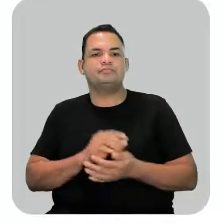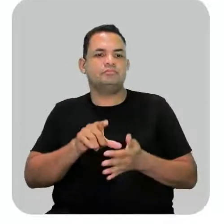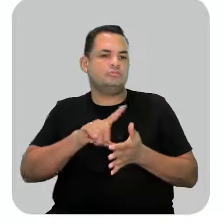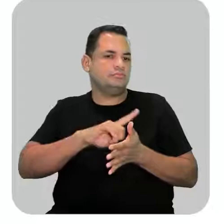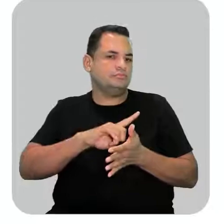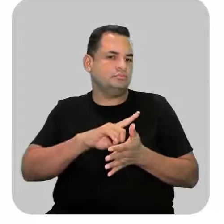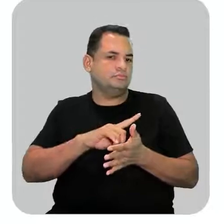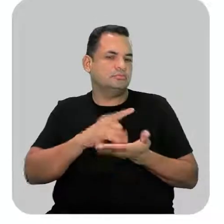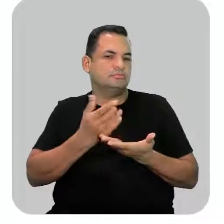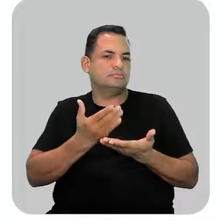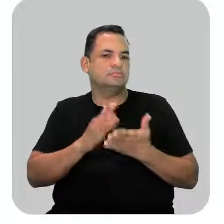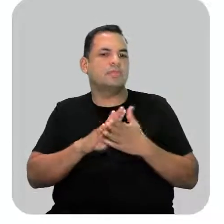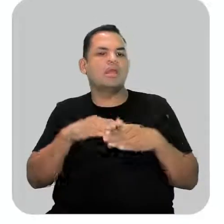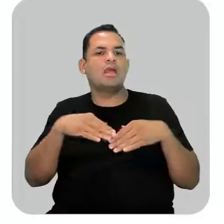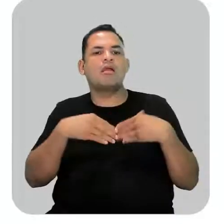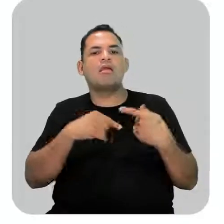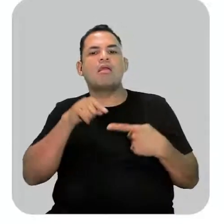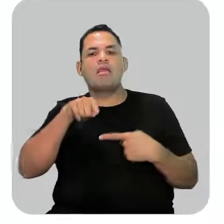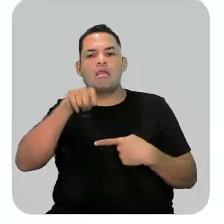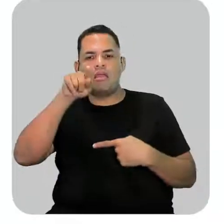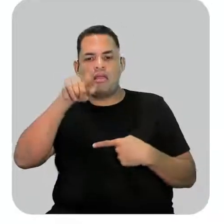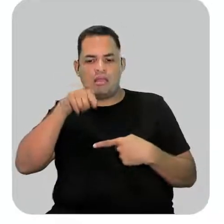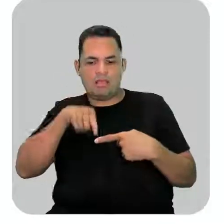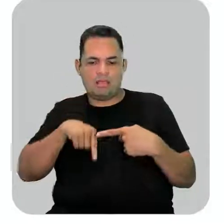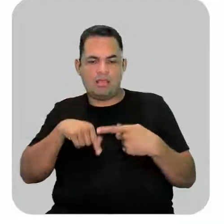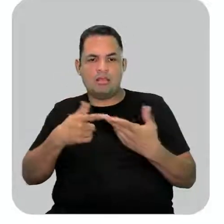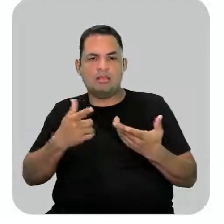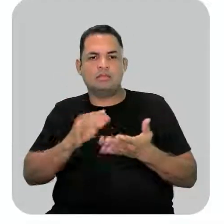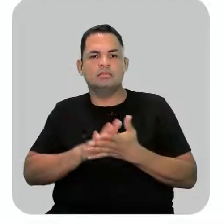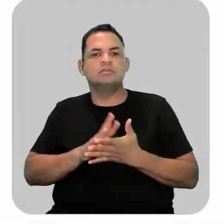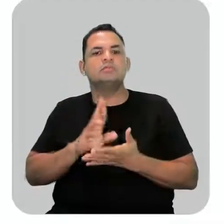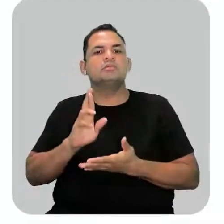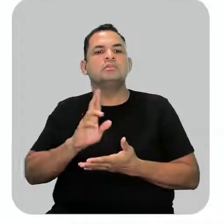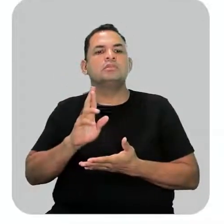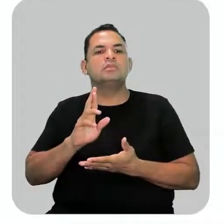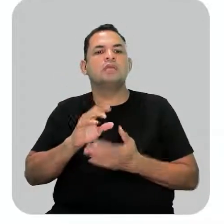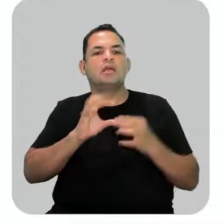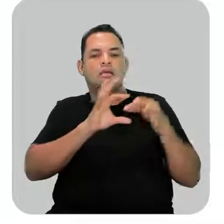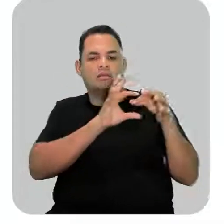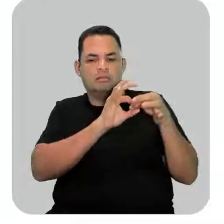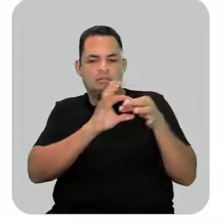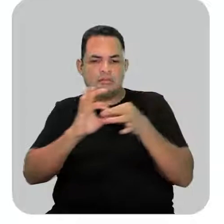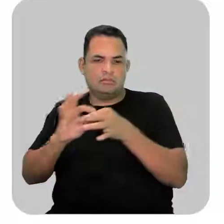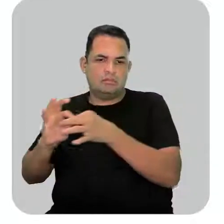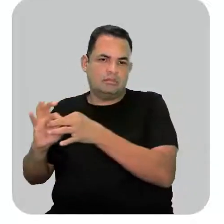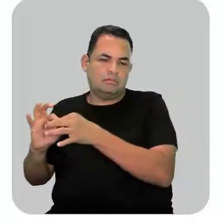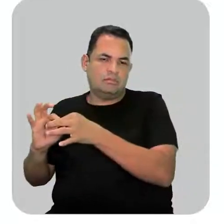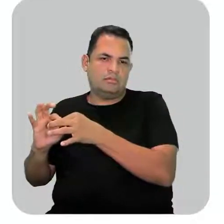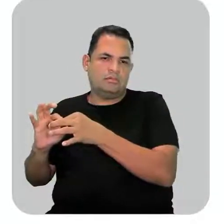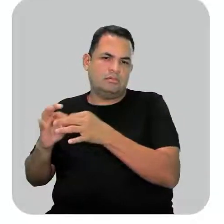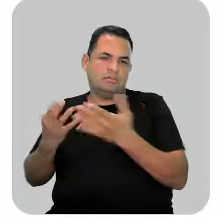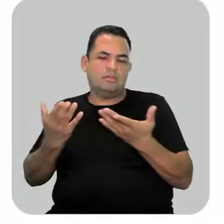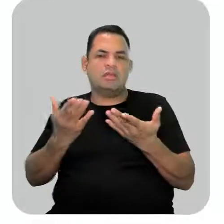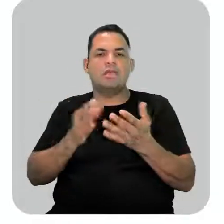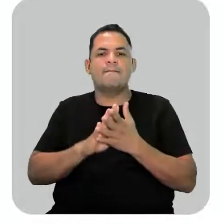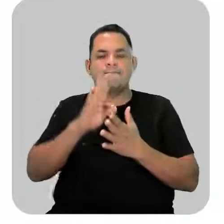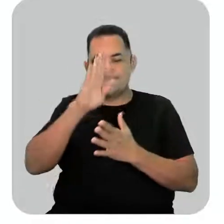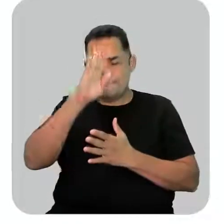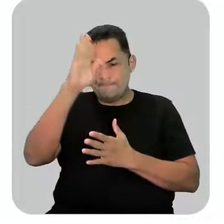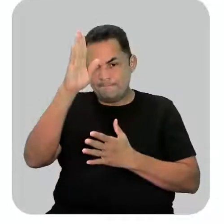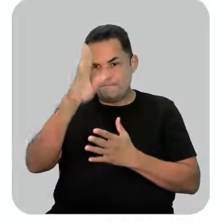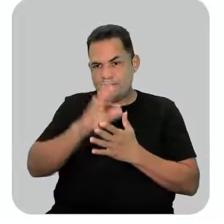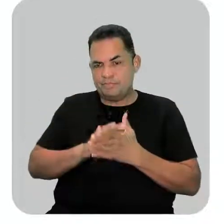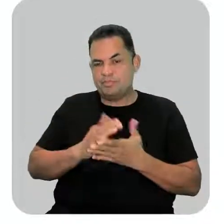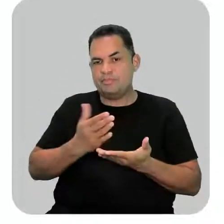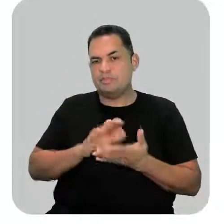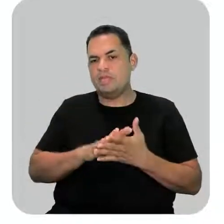de determinar quem é ramificação, eu tenho que determinar quem é a cadeia principal, que é aquela que apresenta maior